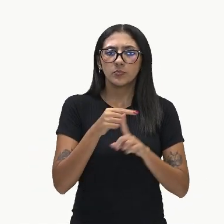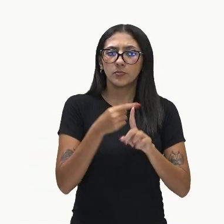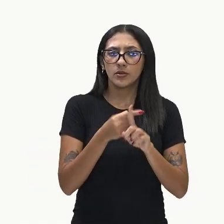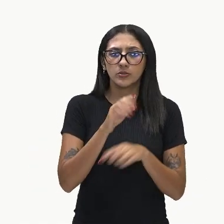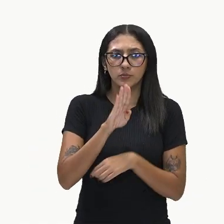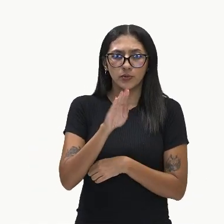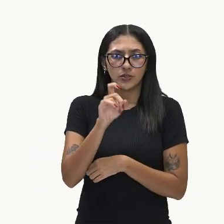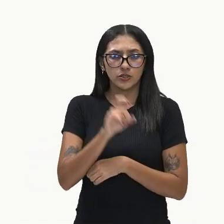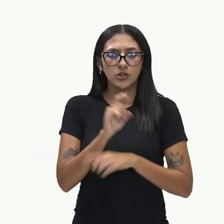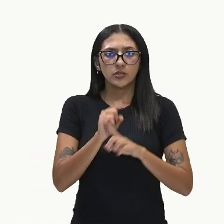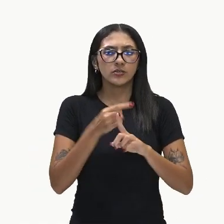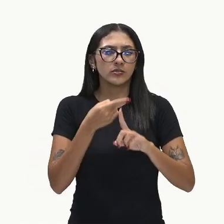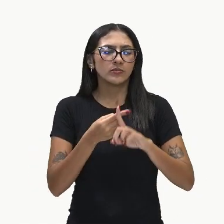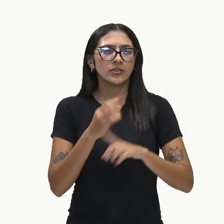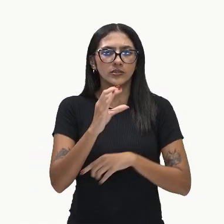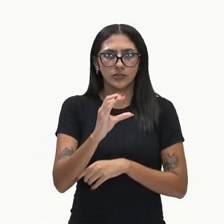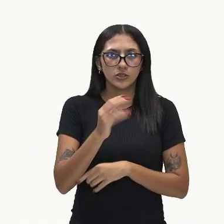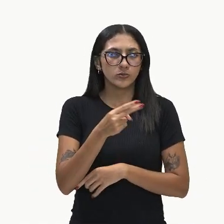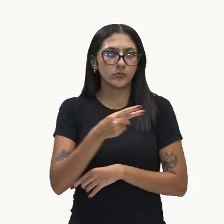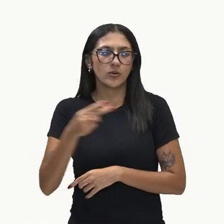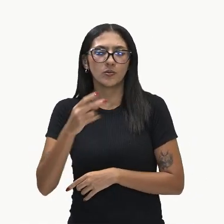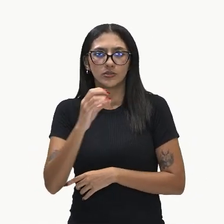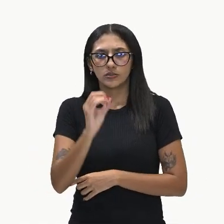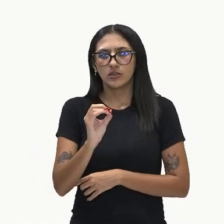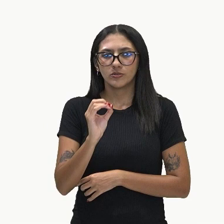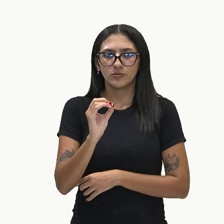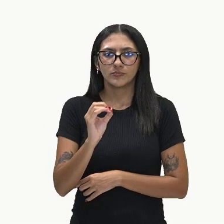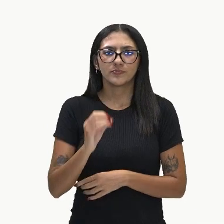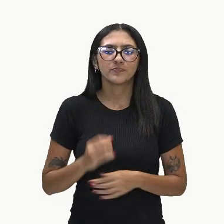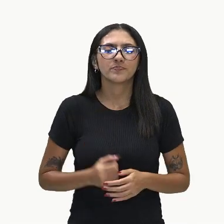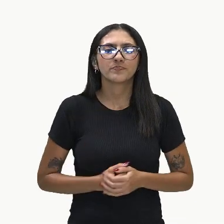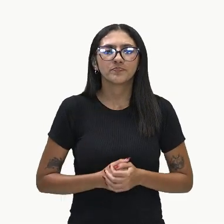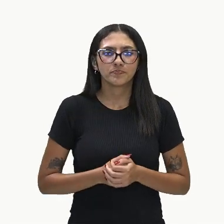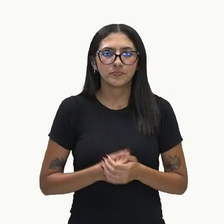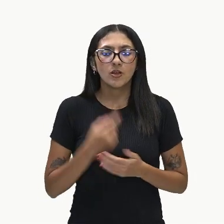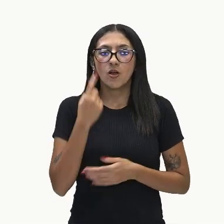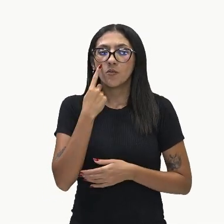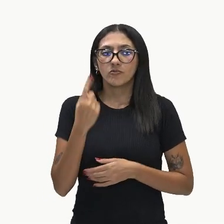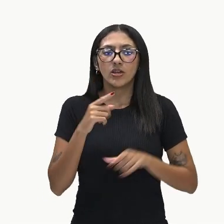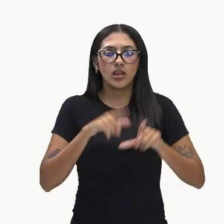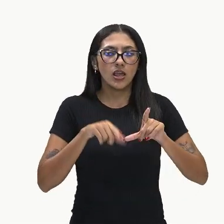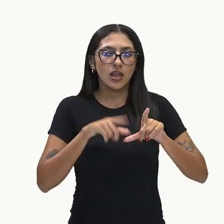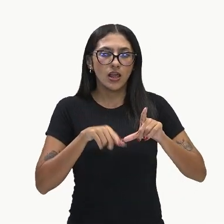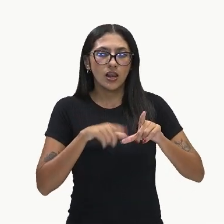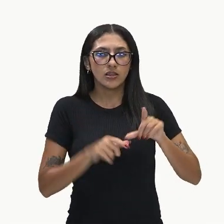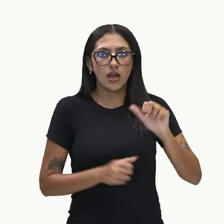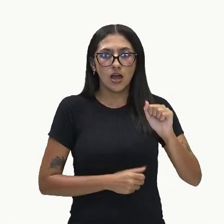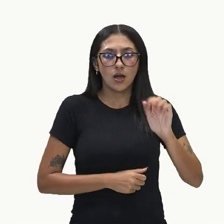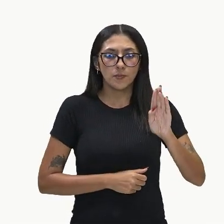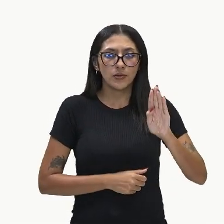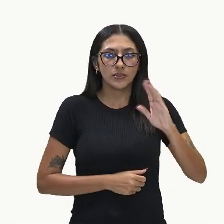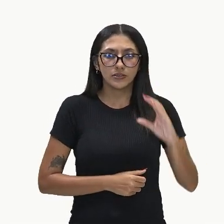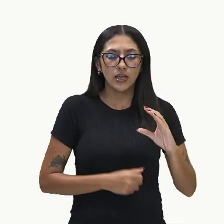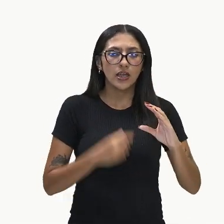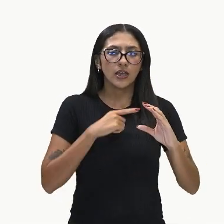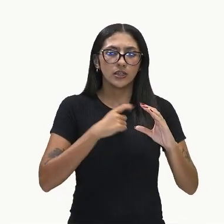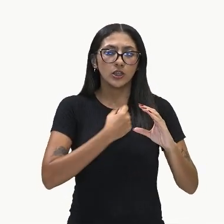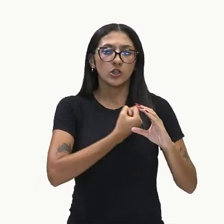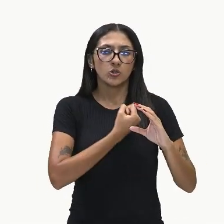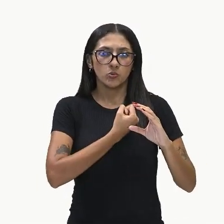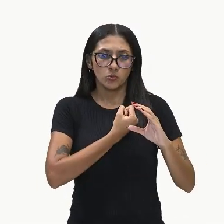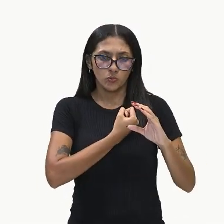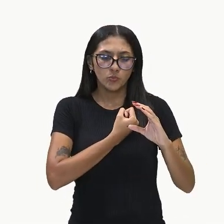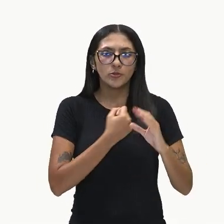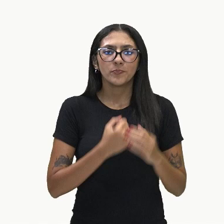bx mais c igual a zero, onde a, b e c são números reais e o